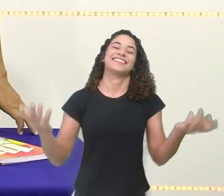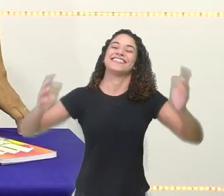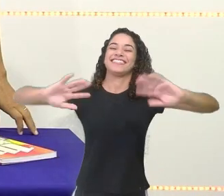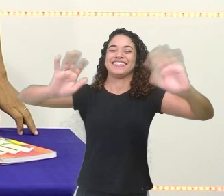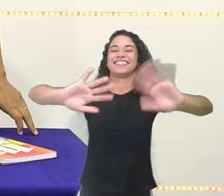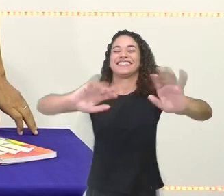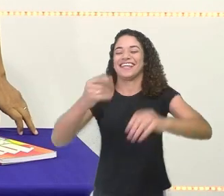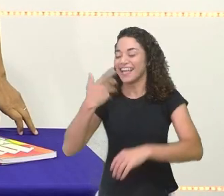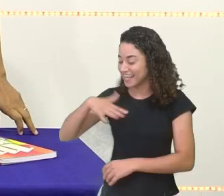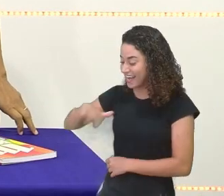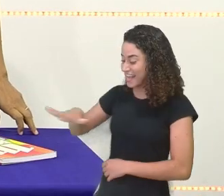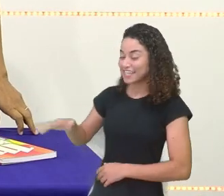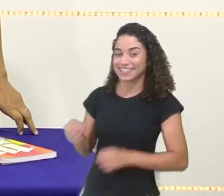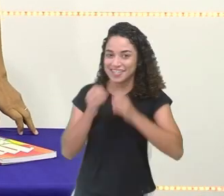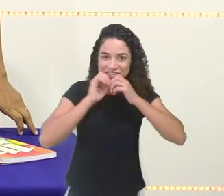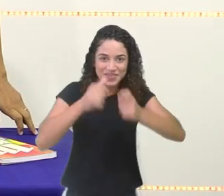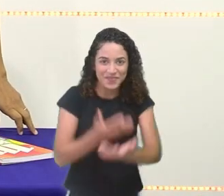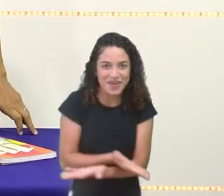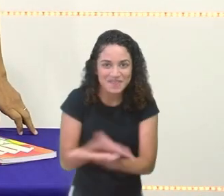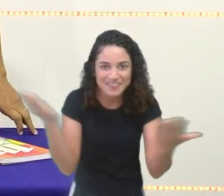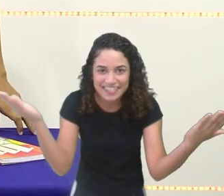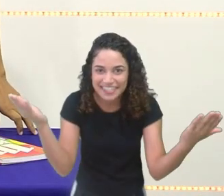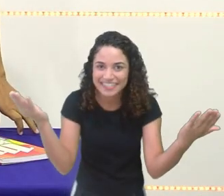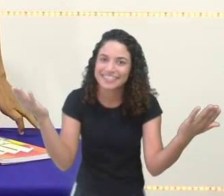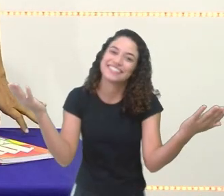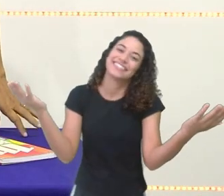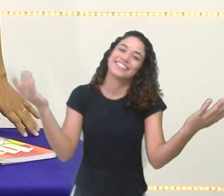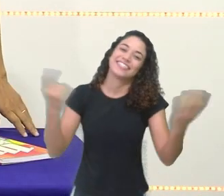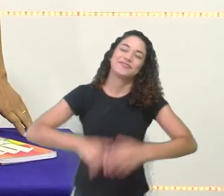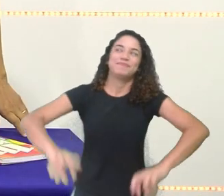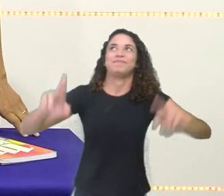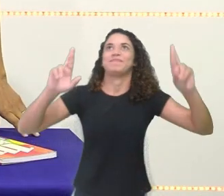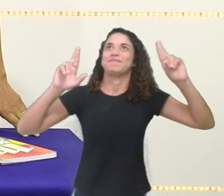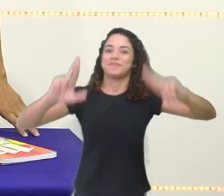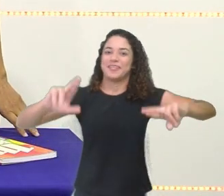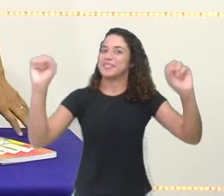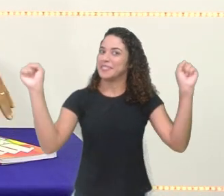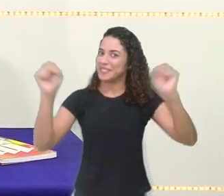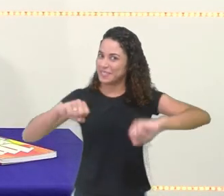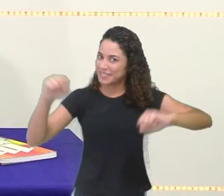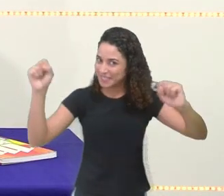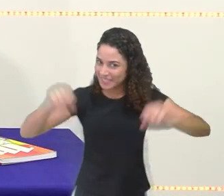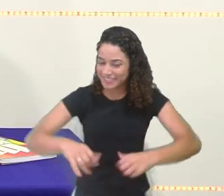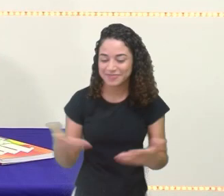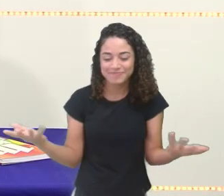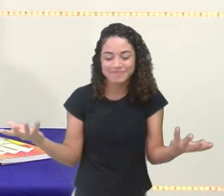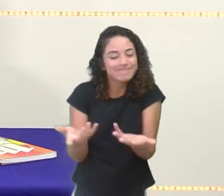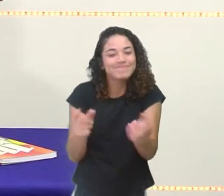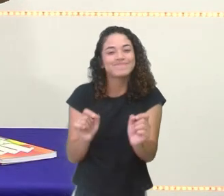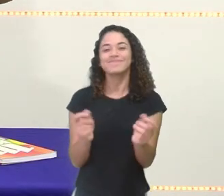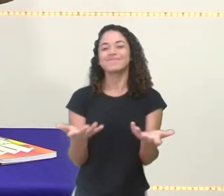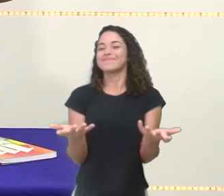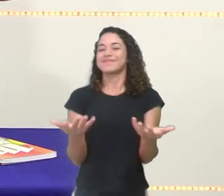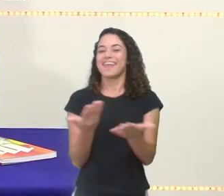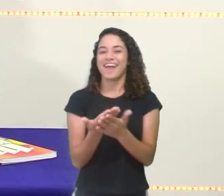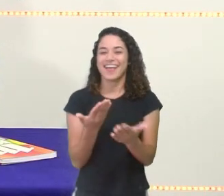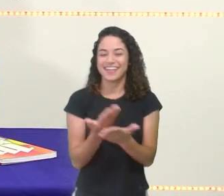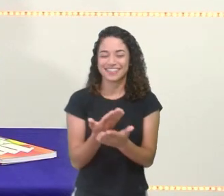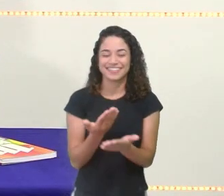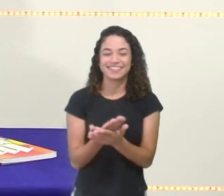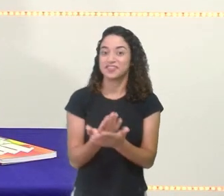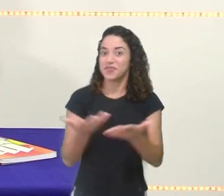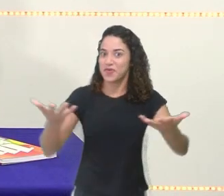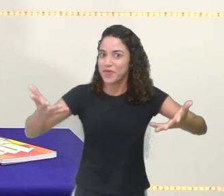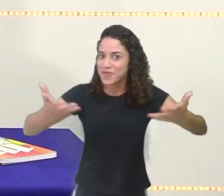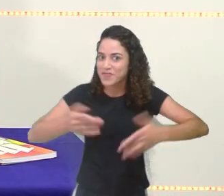Olá, crianças! Tudo bem com vocês? Espero que sim. Estamos aqui para mais uma aula